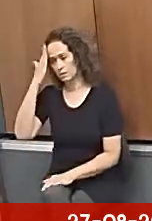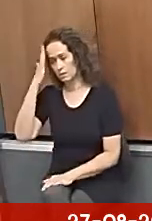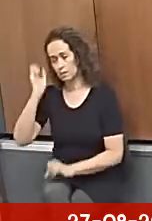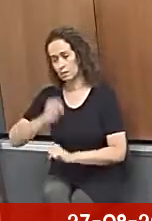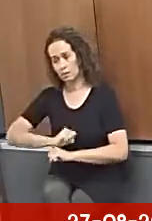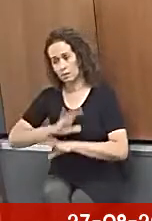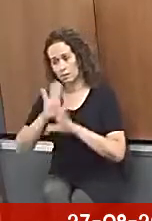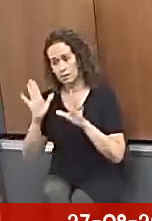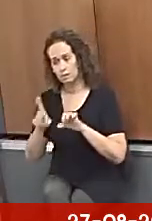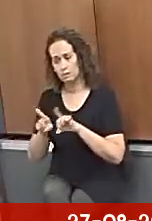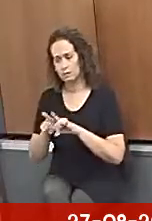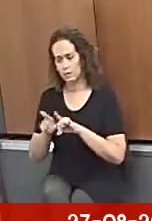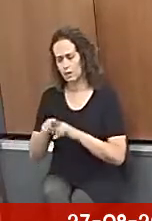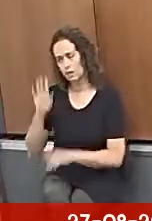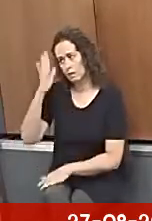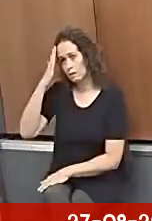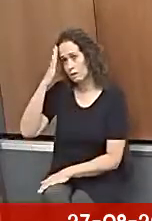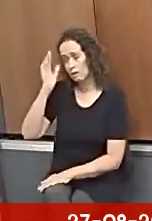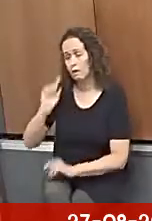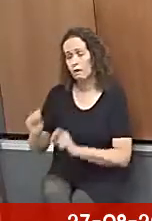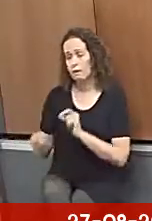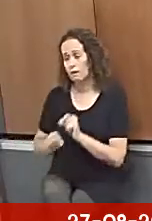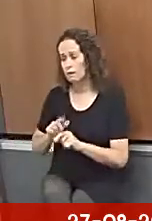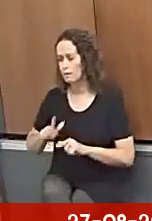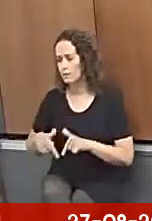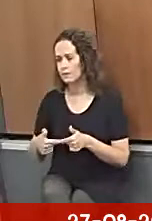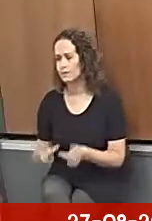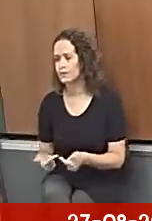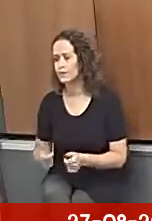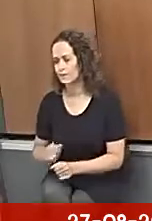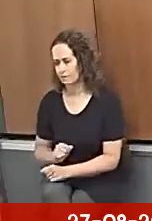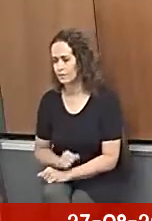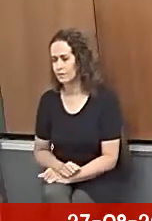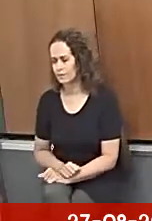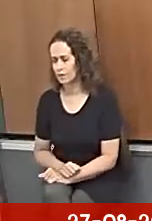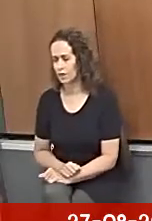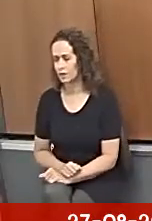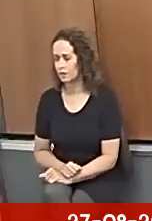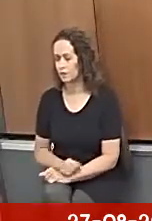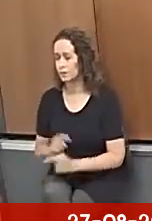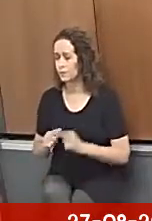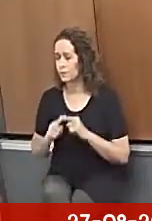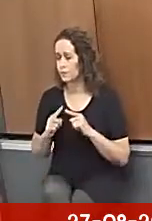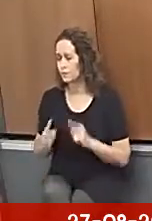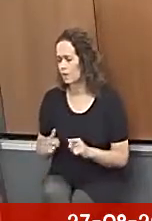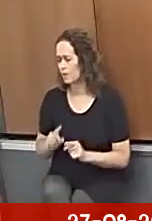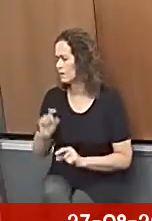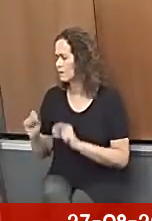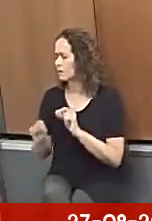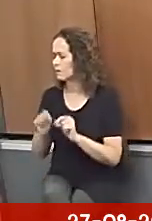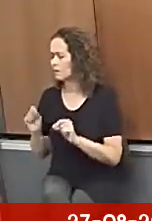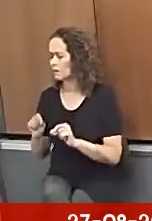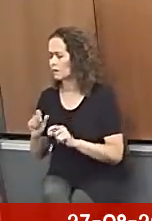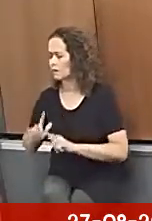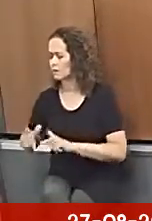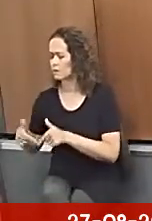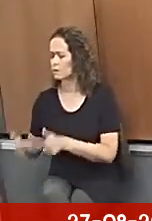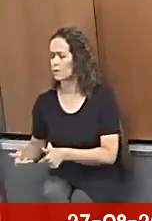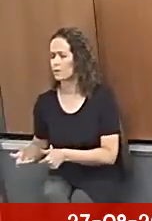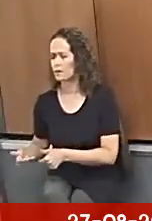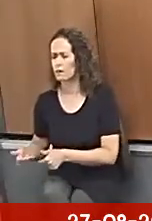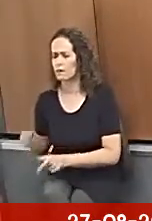disso vibrante entender quem fazia os que têm no dia a dia fazer uma reunião entender quem opera o sistema quem opera o sistema